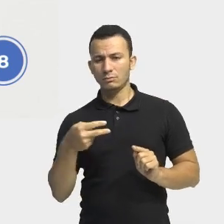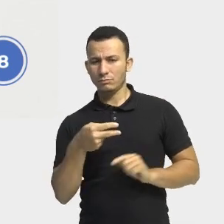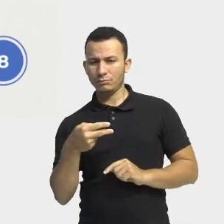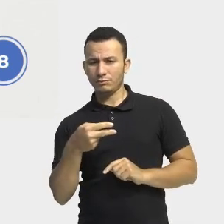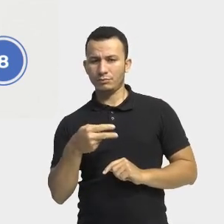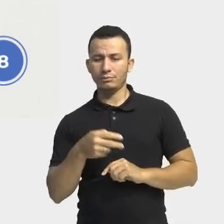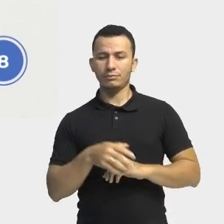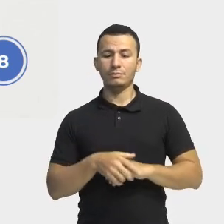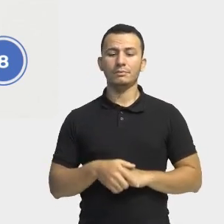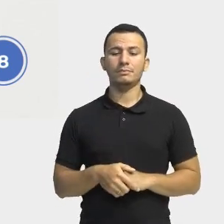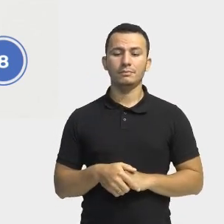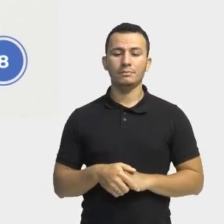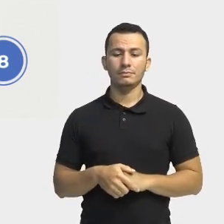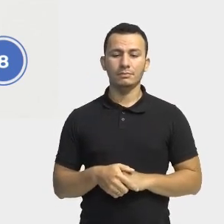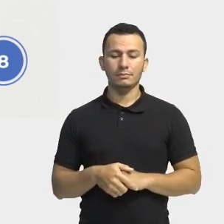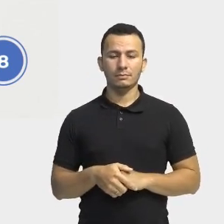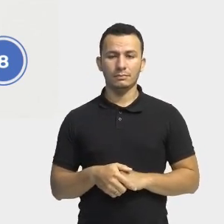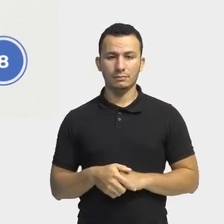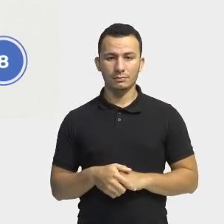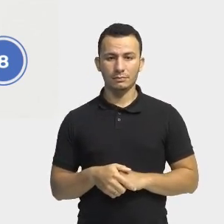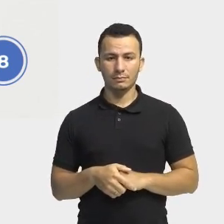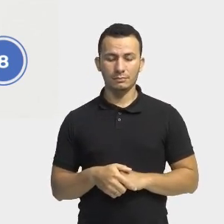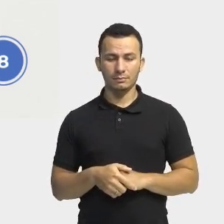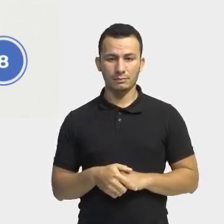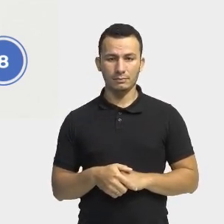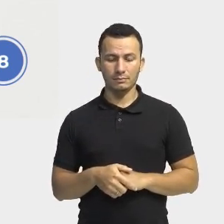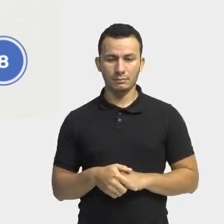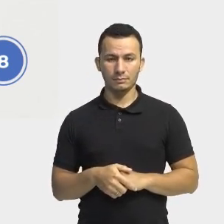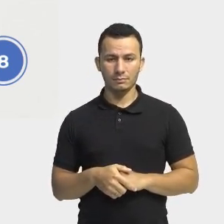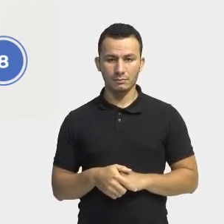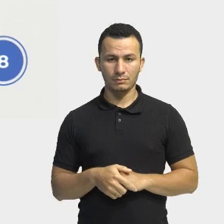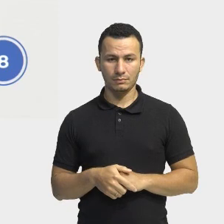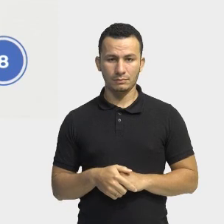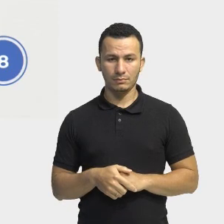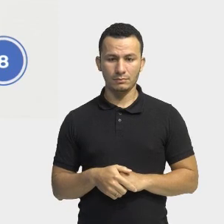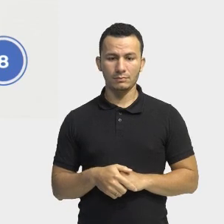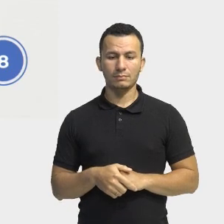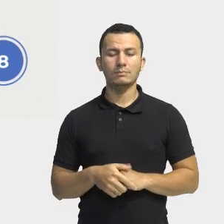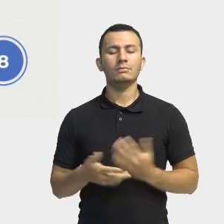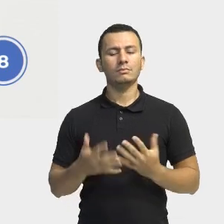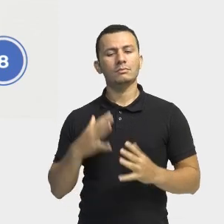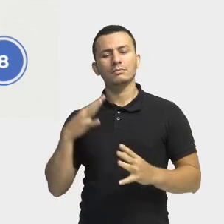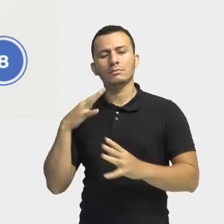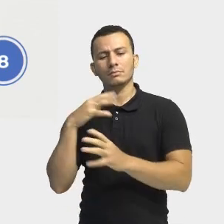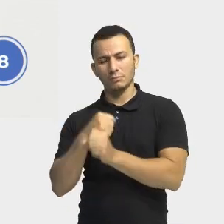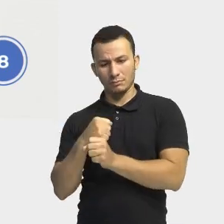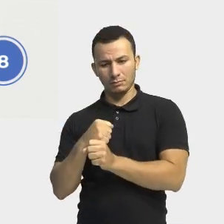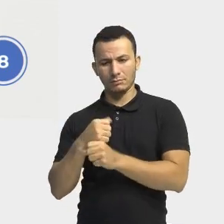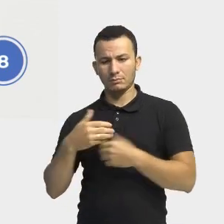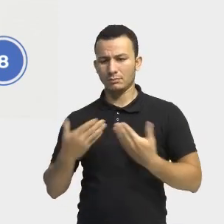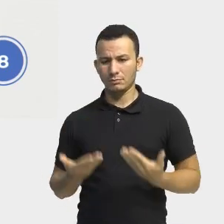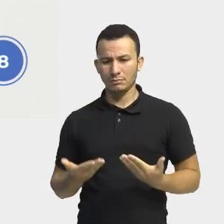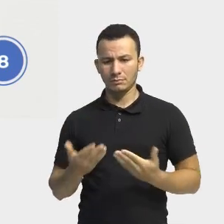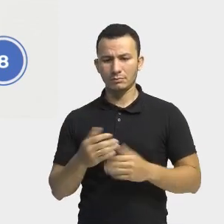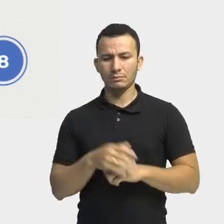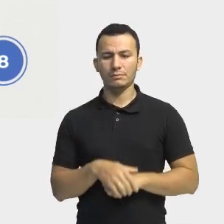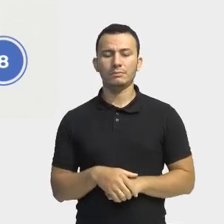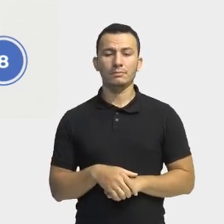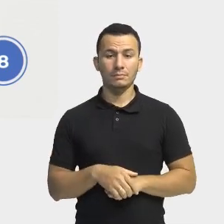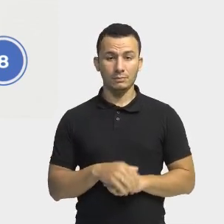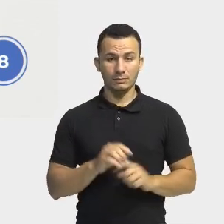ΔH é igual a entalpia final. O que nós temos aqui? ΔH, vou colocar para